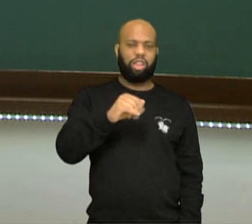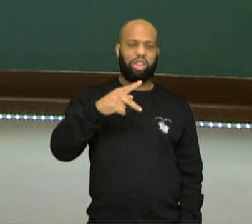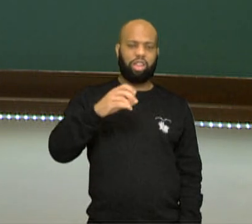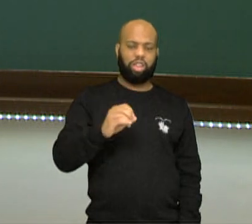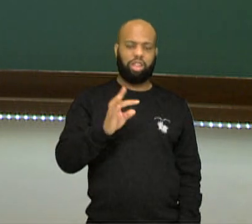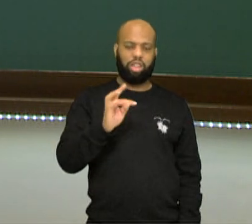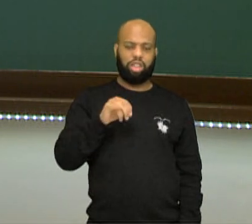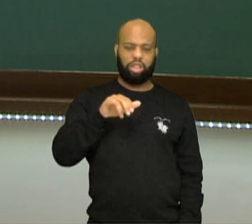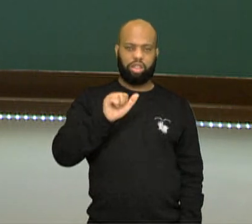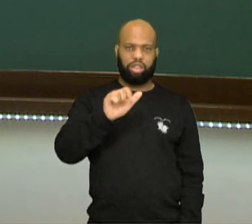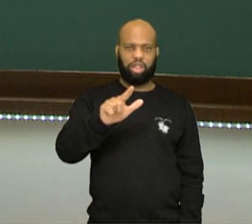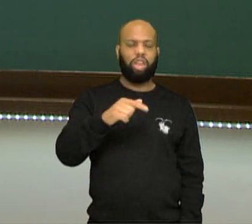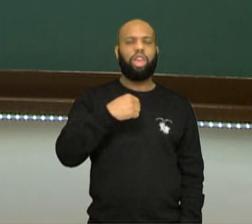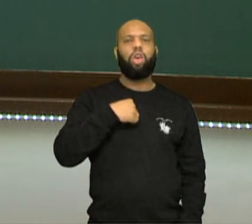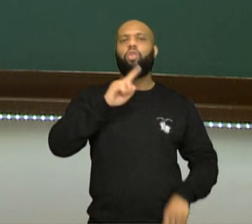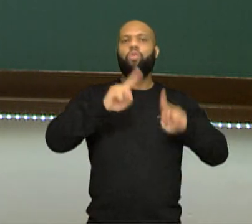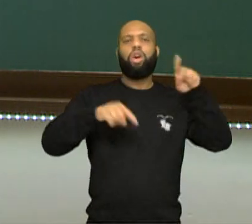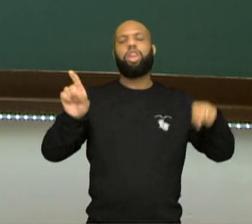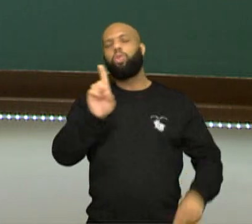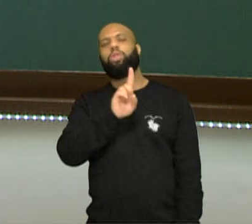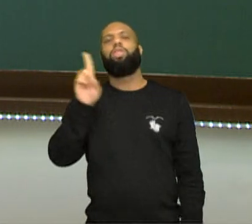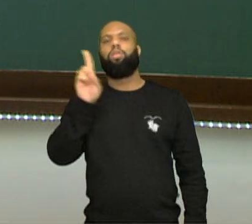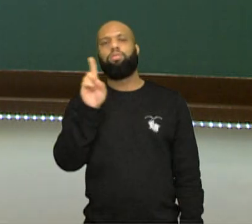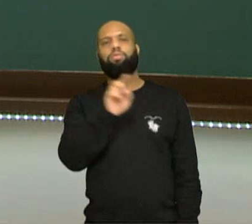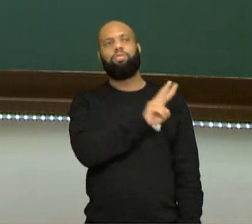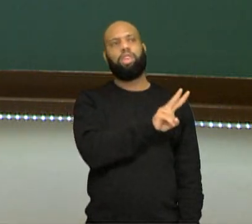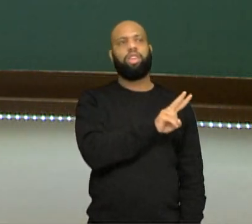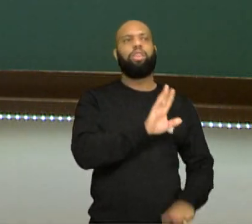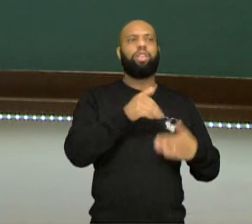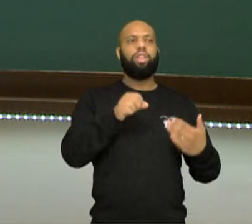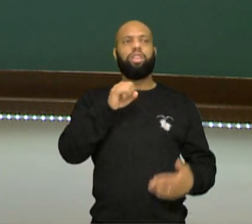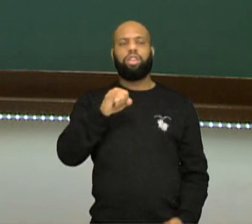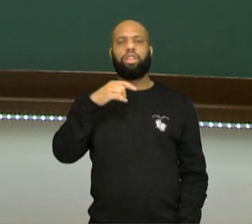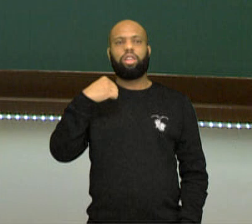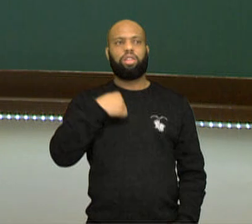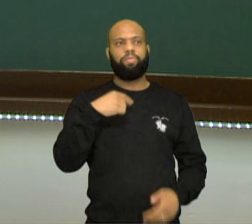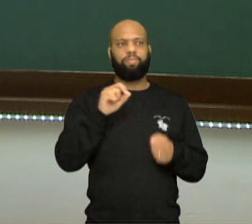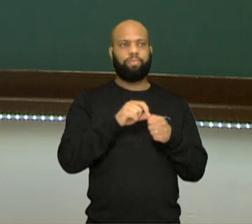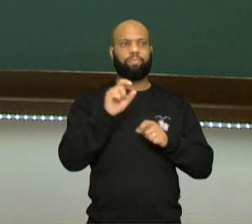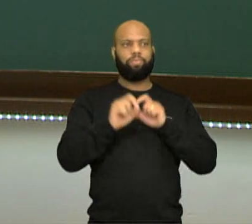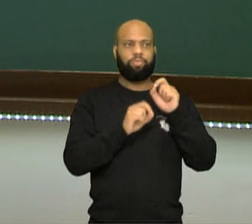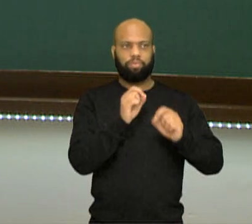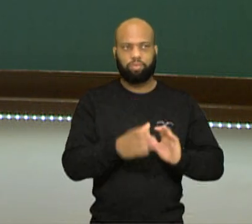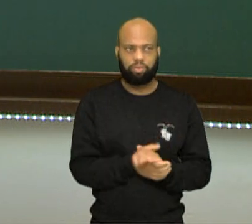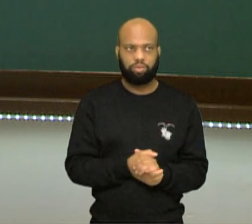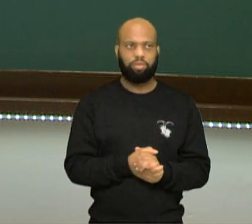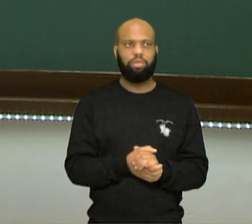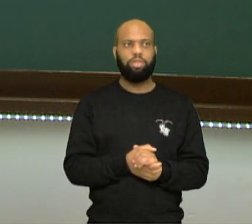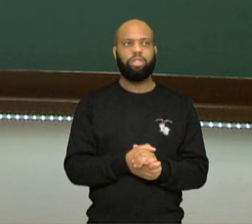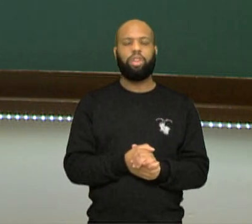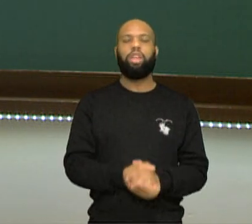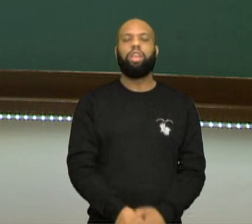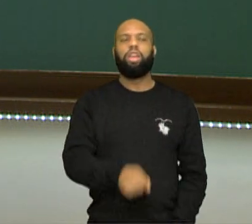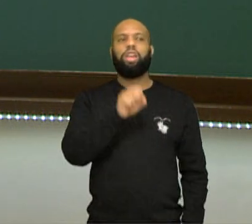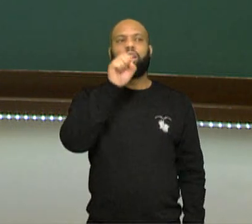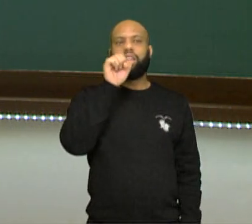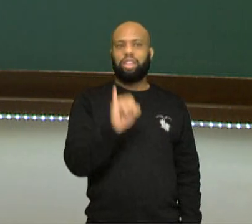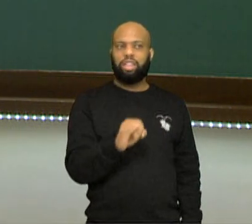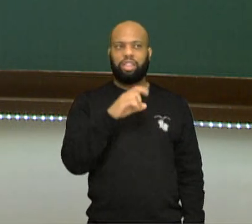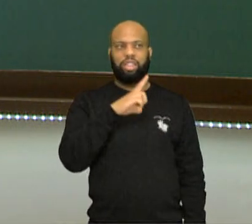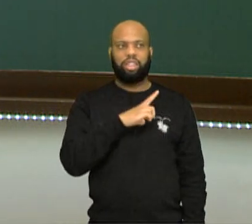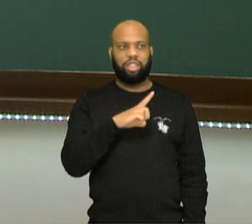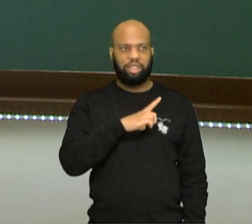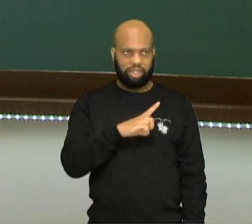estar variando o potencial elétrico, tá? Quer dizer que se eu carregar sobre a superfície equipotencial uma carga, eu não realizo